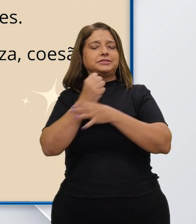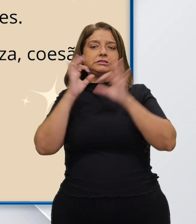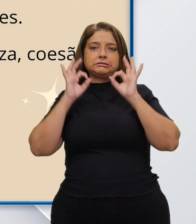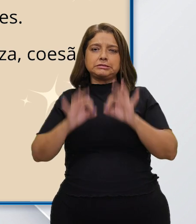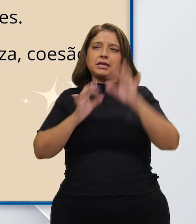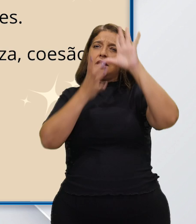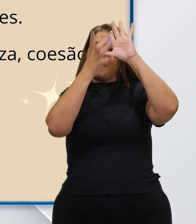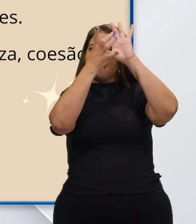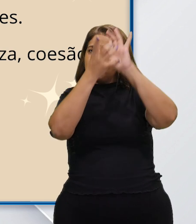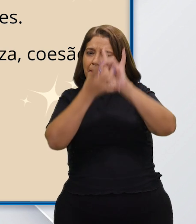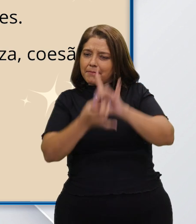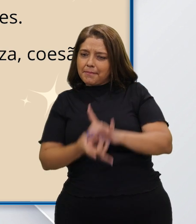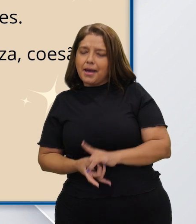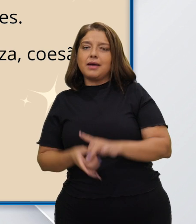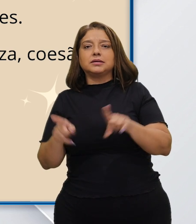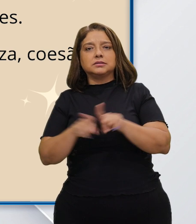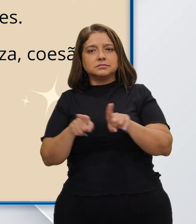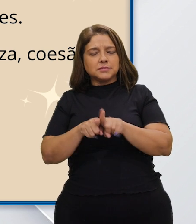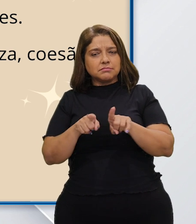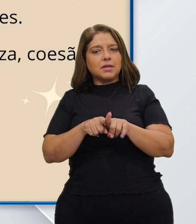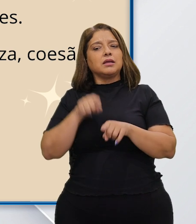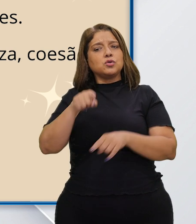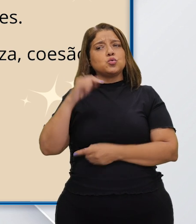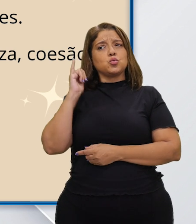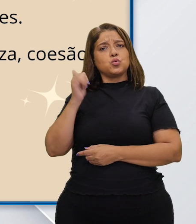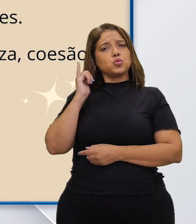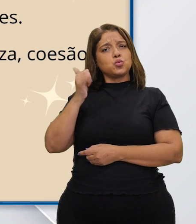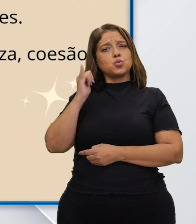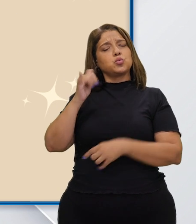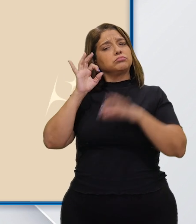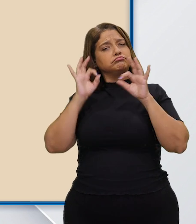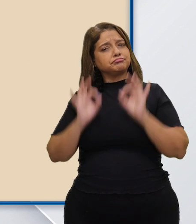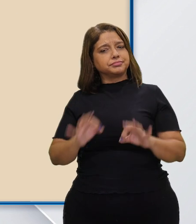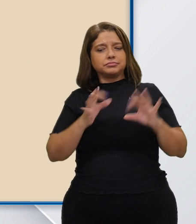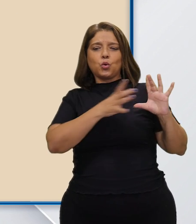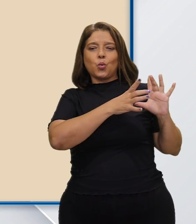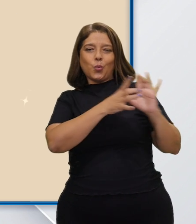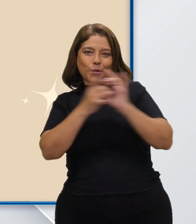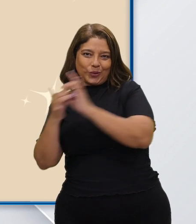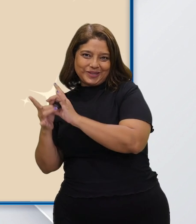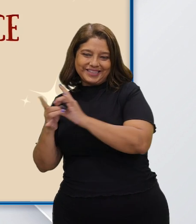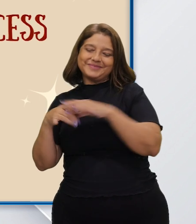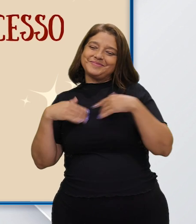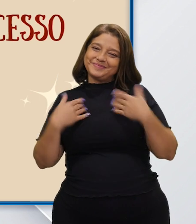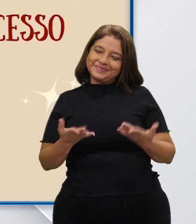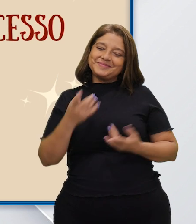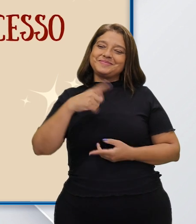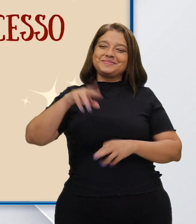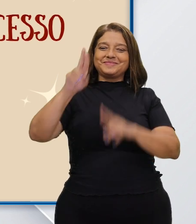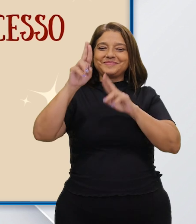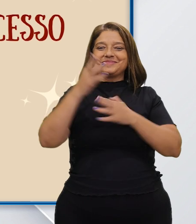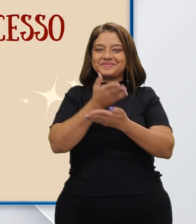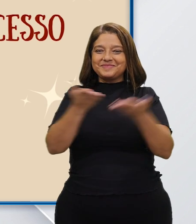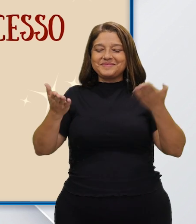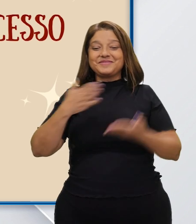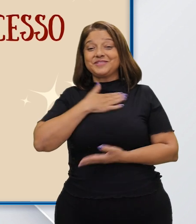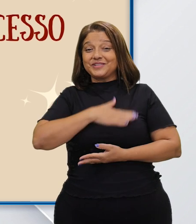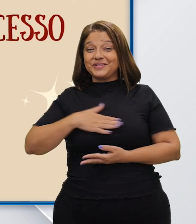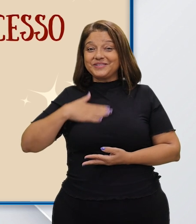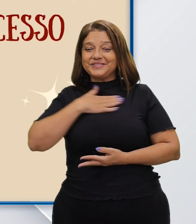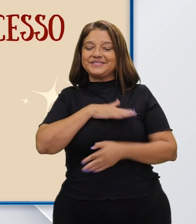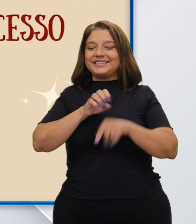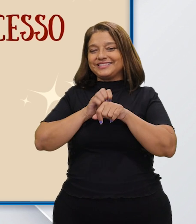coesão e consistência na narrativa. Certinho? Espero que vocês tenham gostado